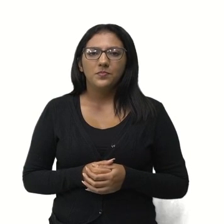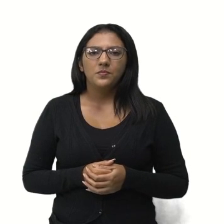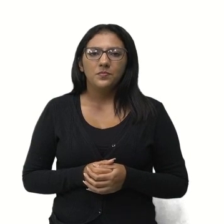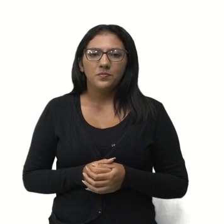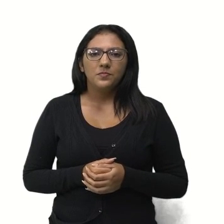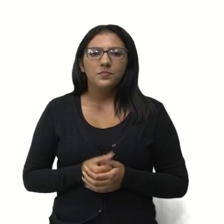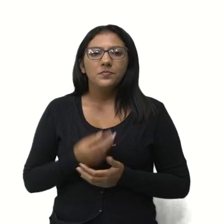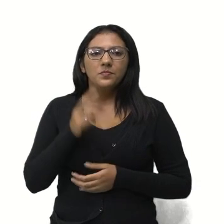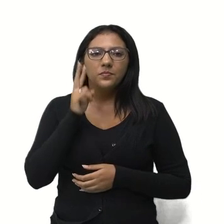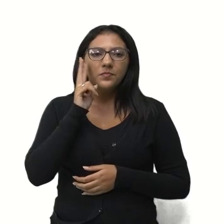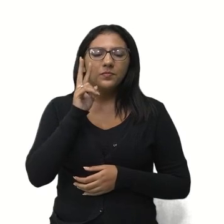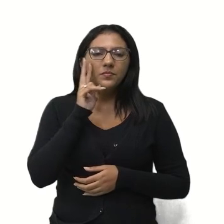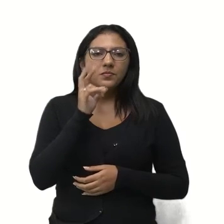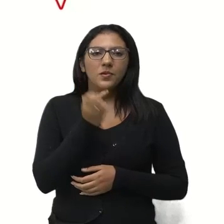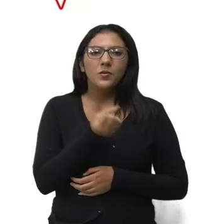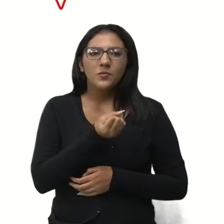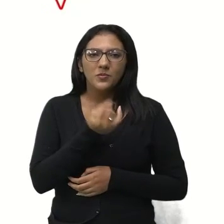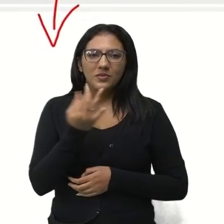nossa